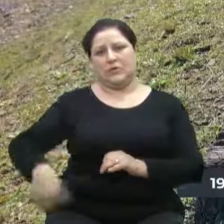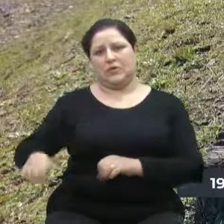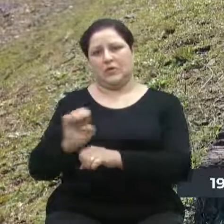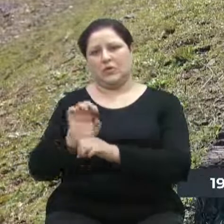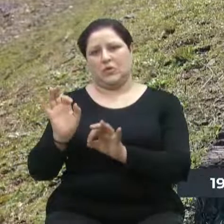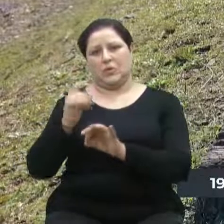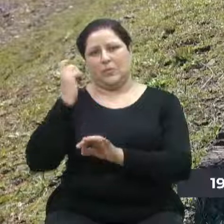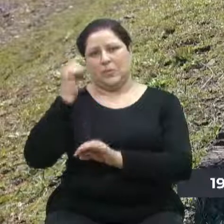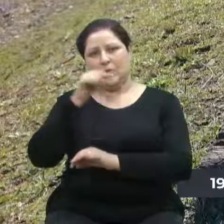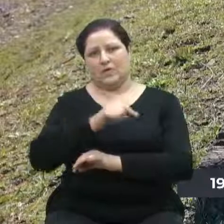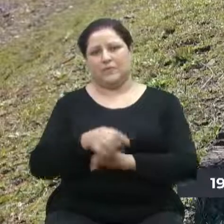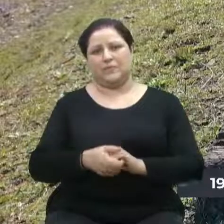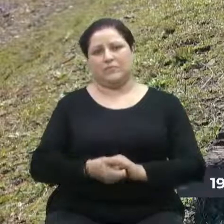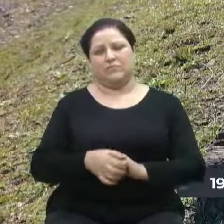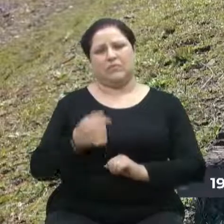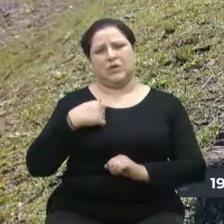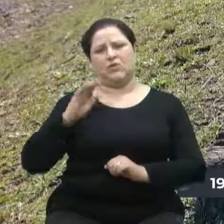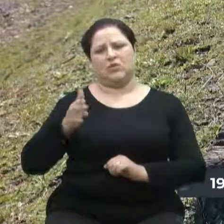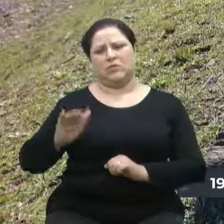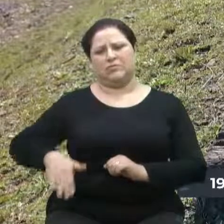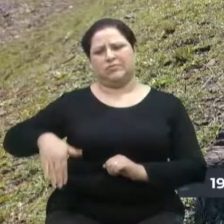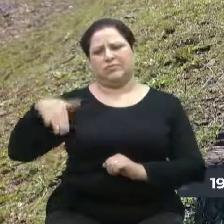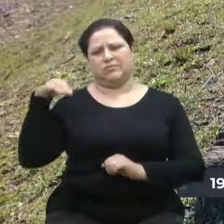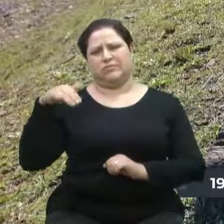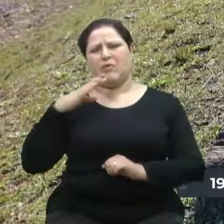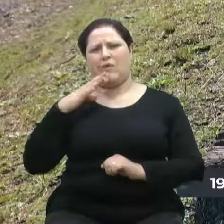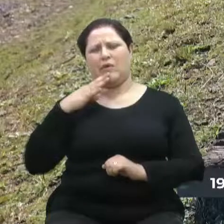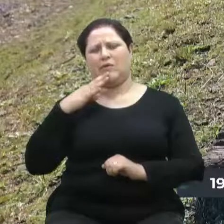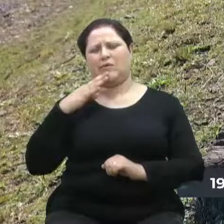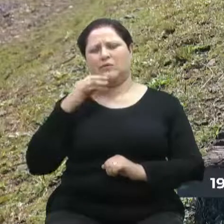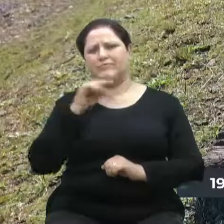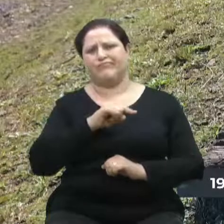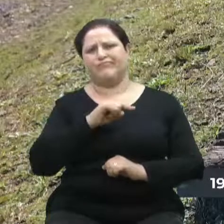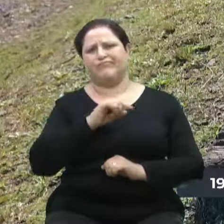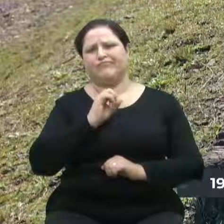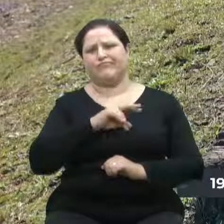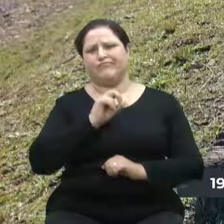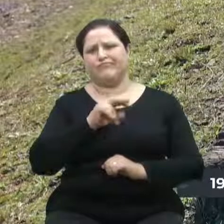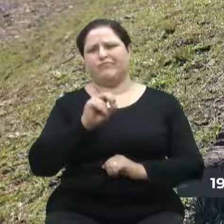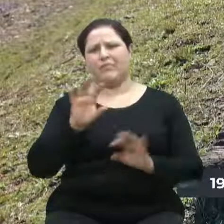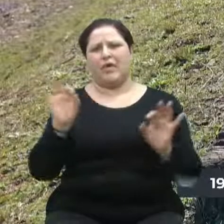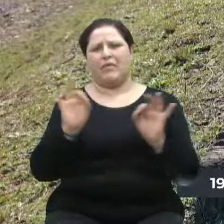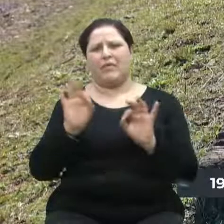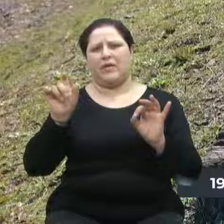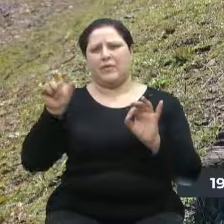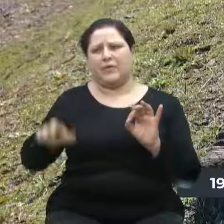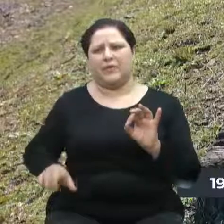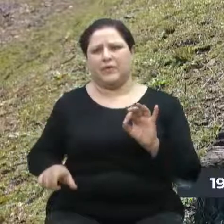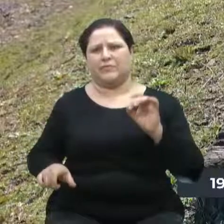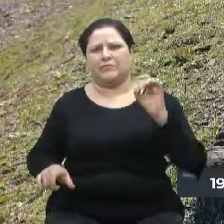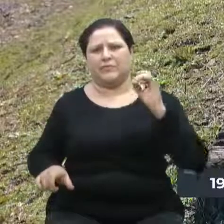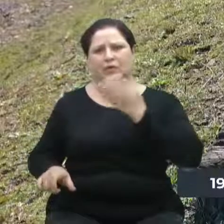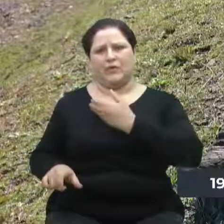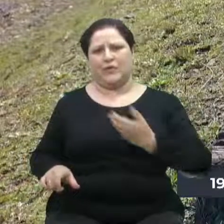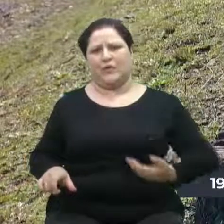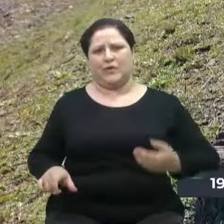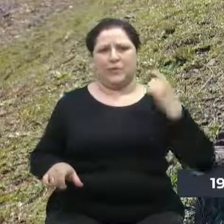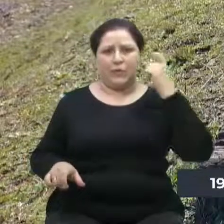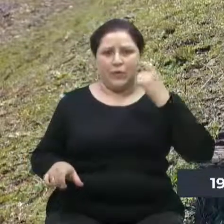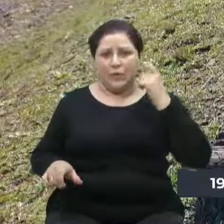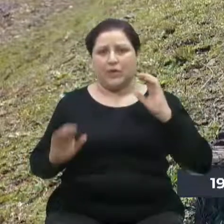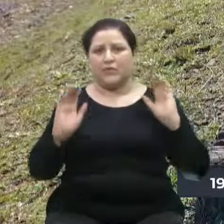Desde que eu me conheço por gente que mora lá, não teve um que teve uma preocupação como